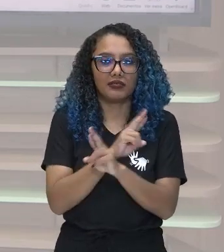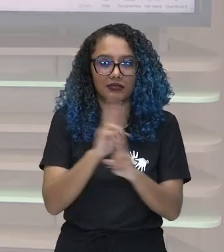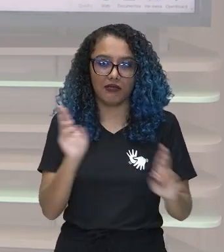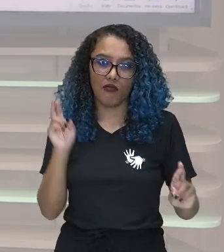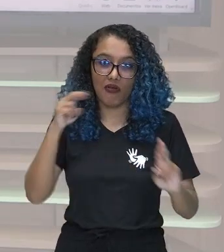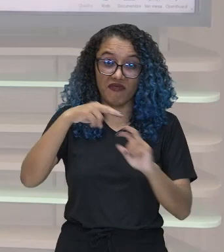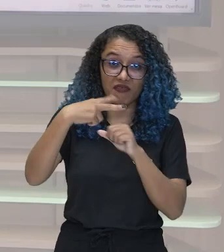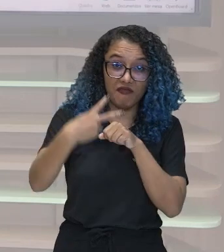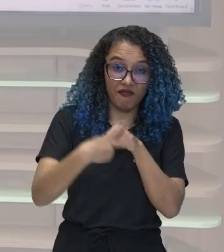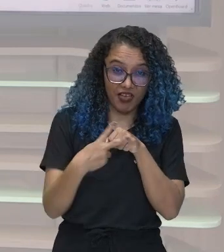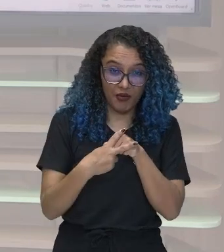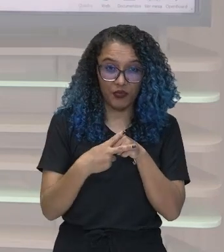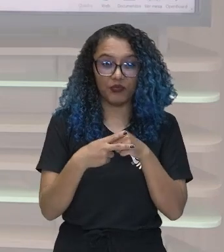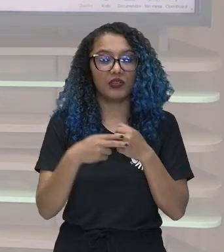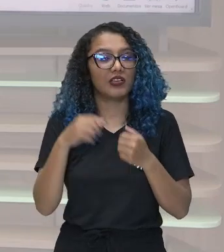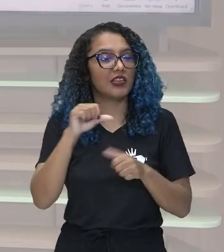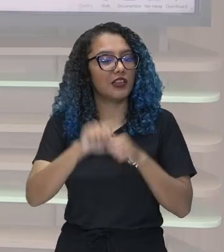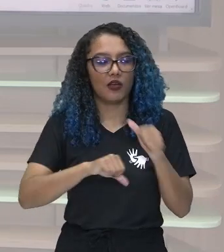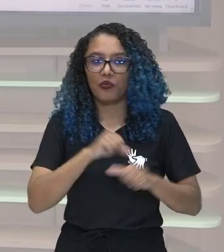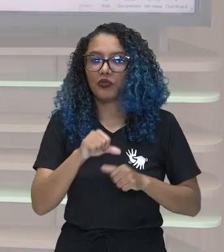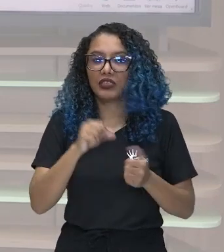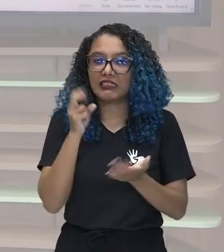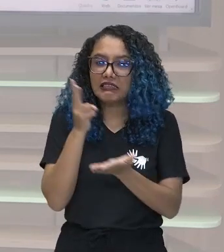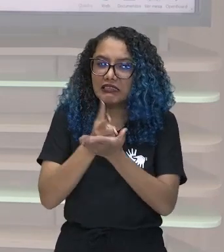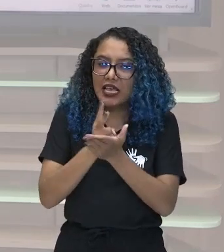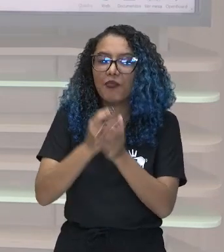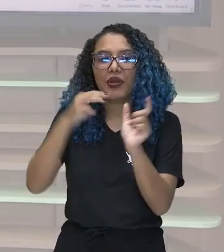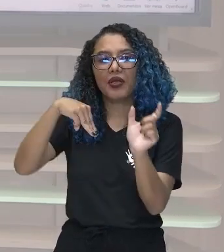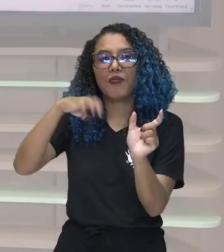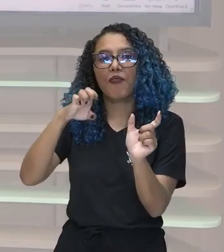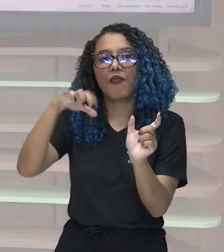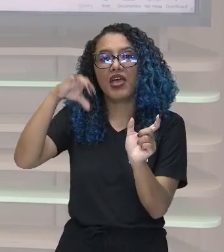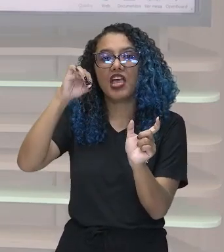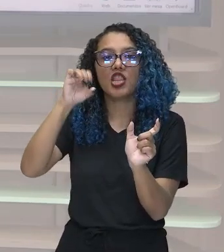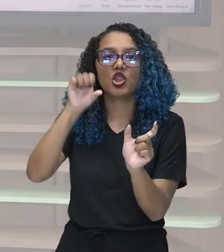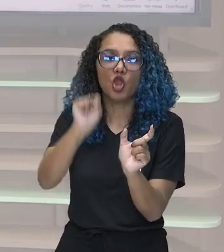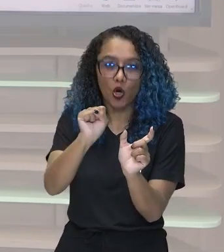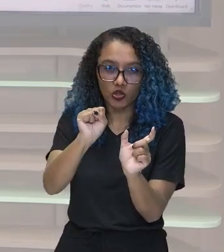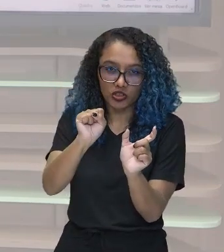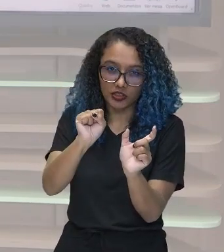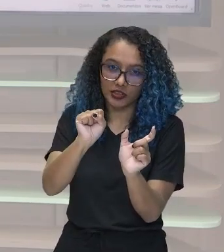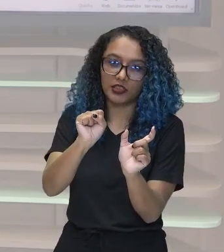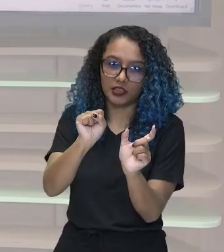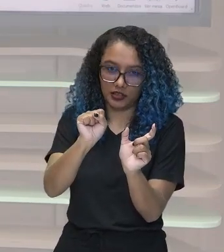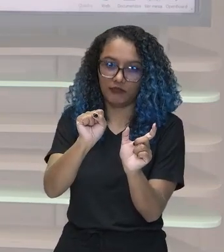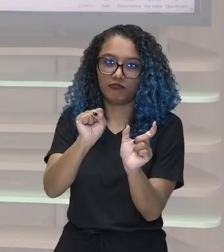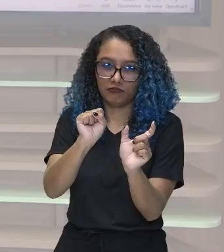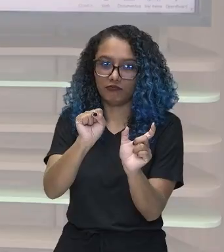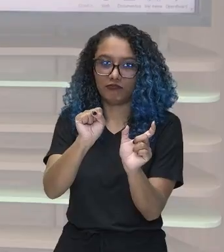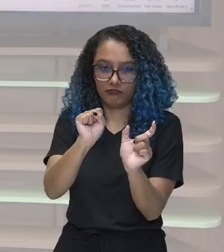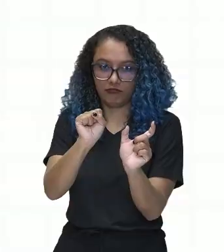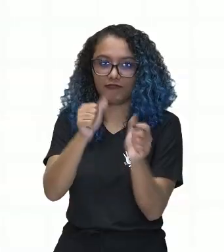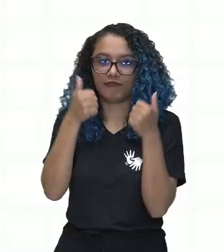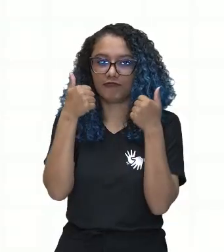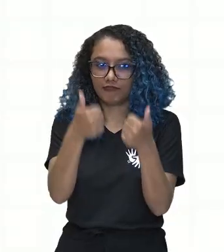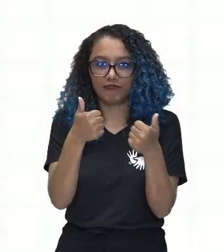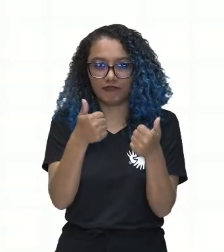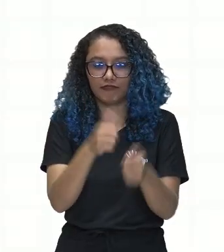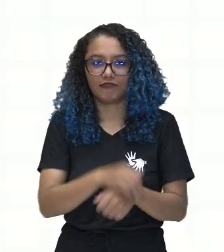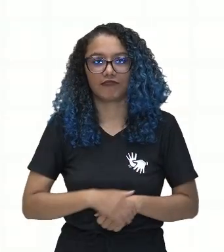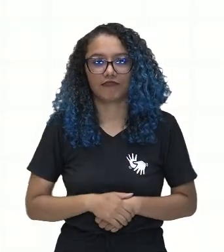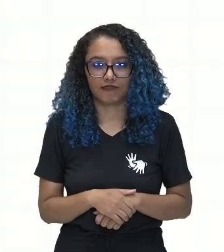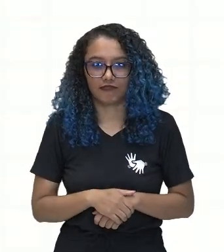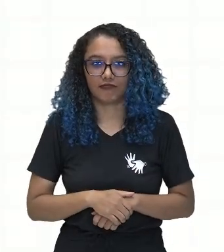mudar, é menos. Esse contrato oferece menos garantias, ok? Muito bem, prosseguindo, olha